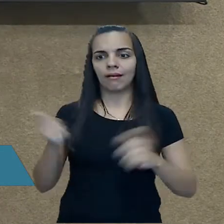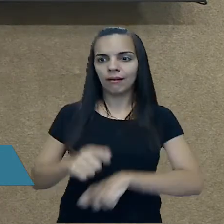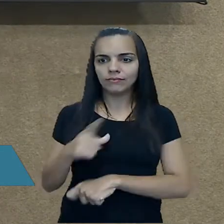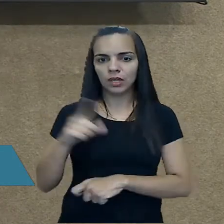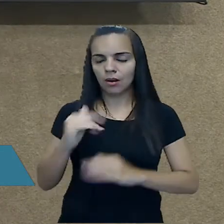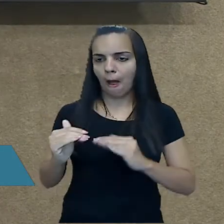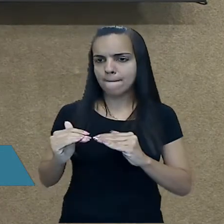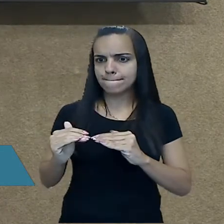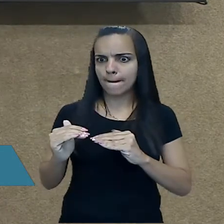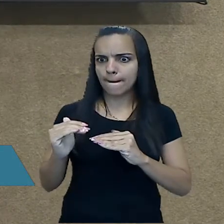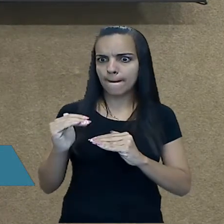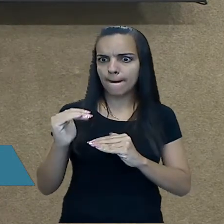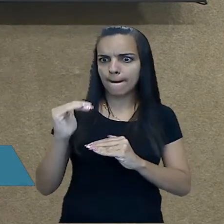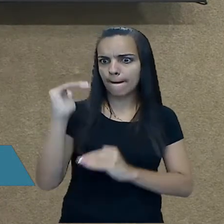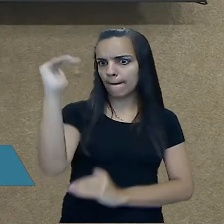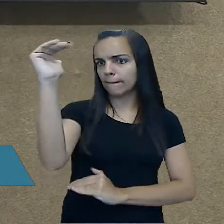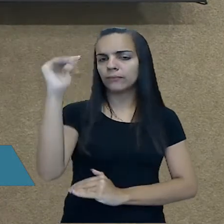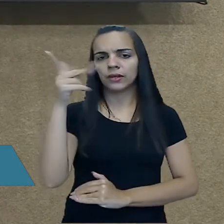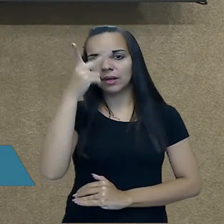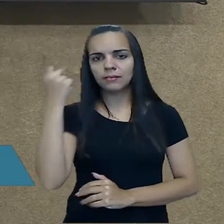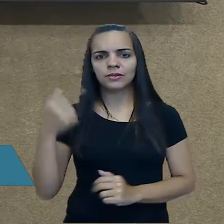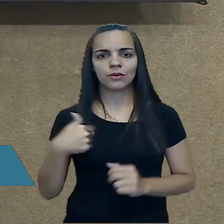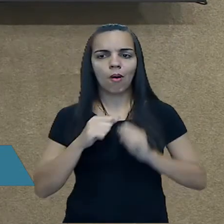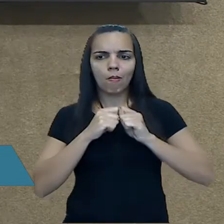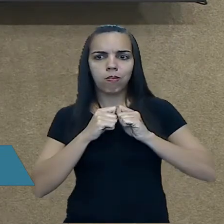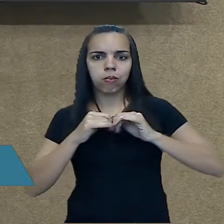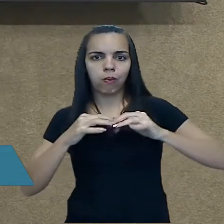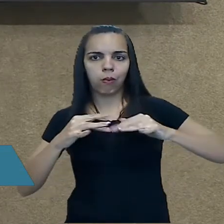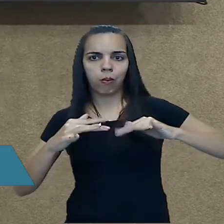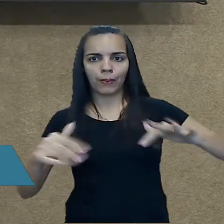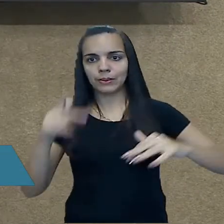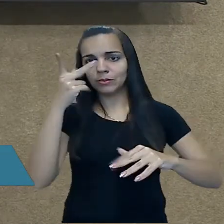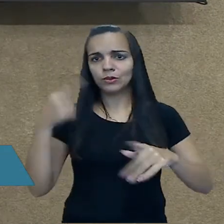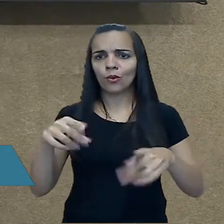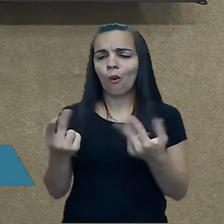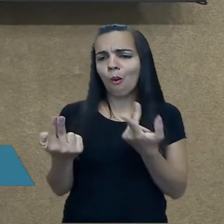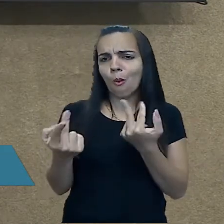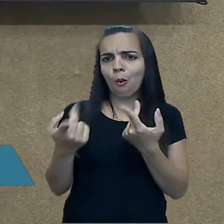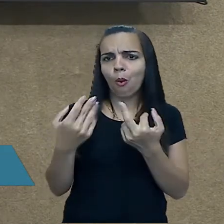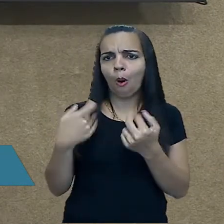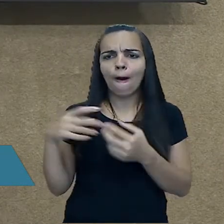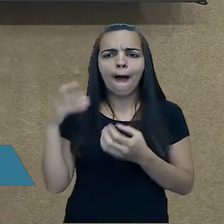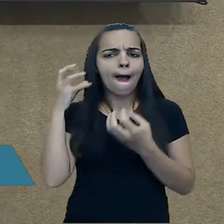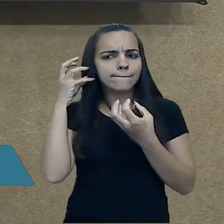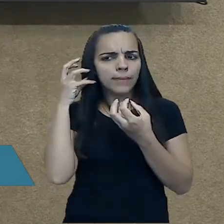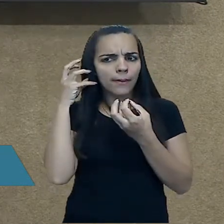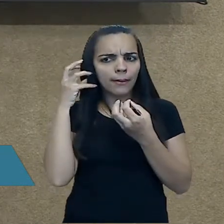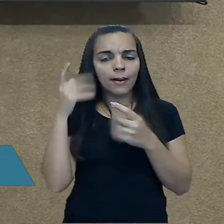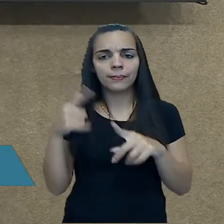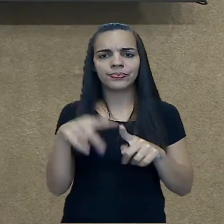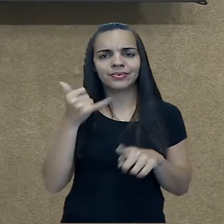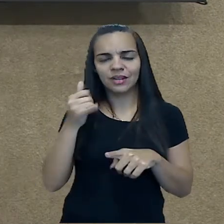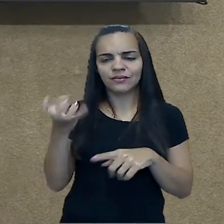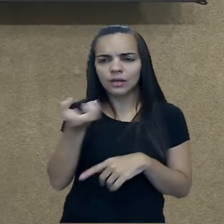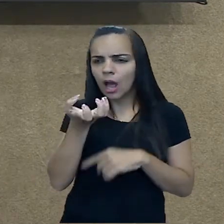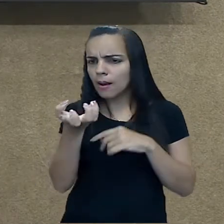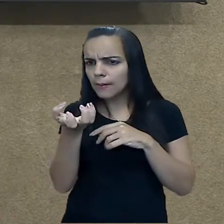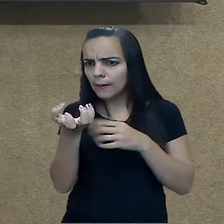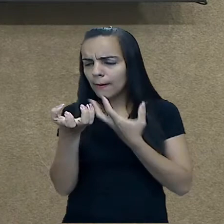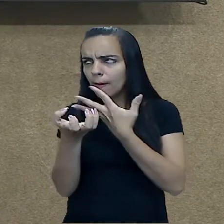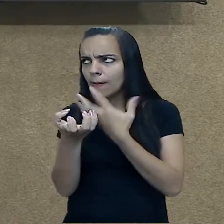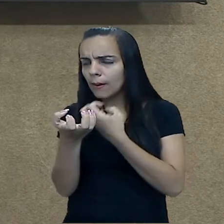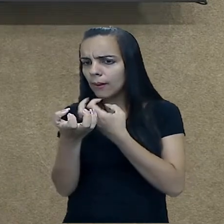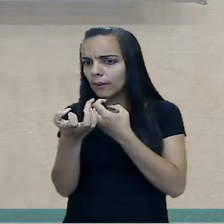ser o mesmo dos verbetes, só que são transformados em áudios. E aí a gente tem uma série, né, de conteúdos